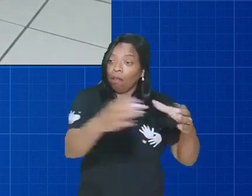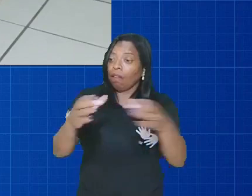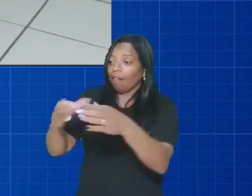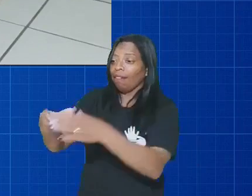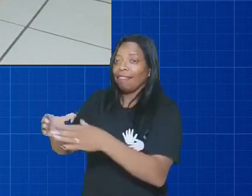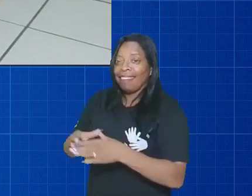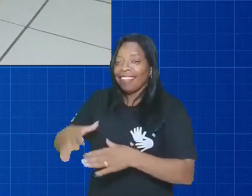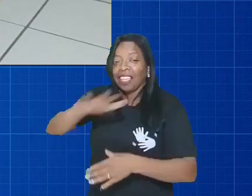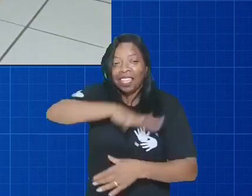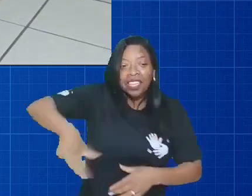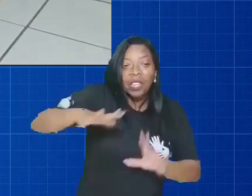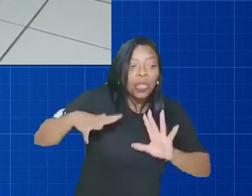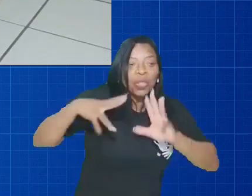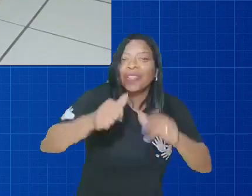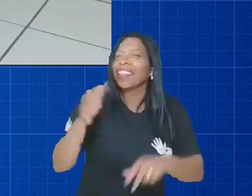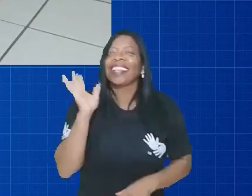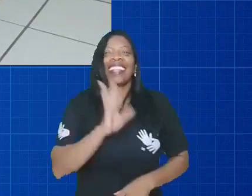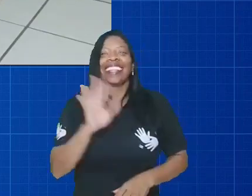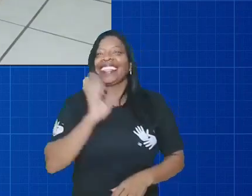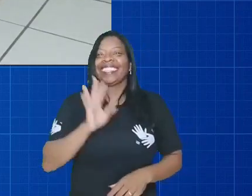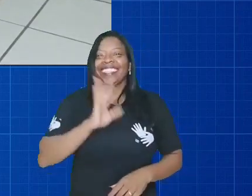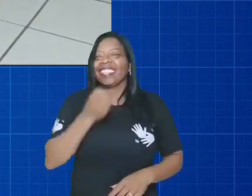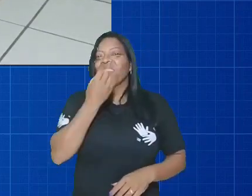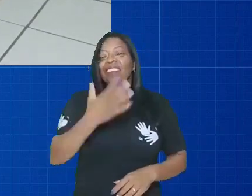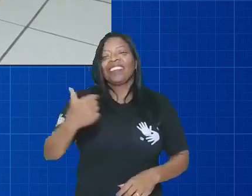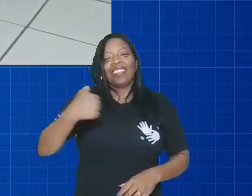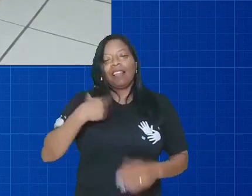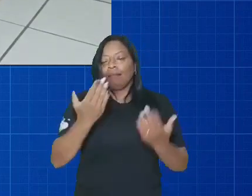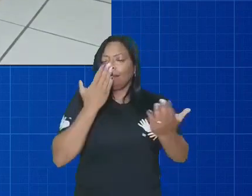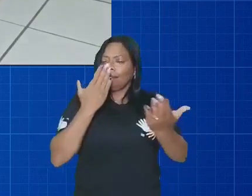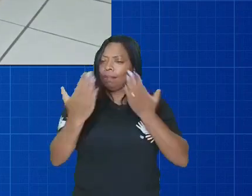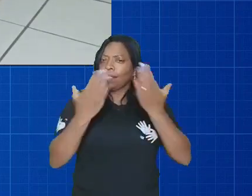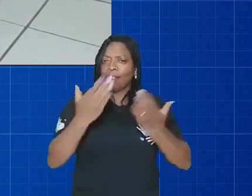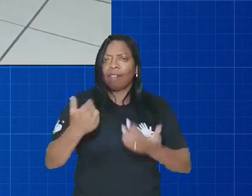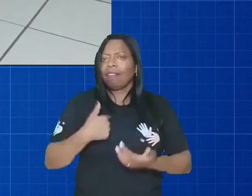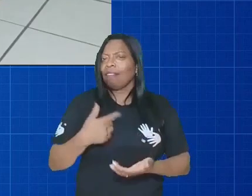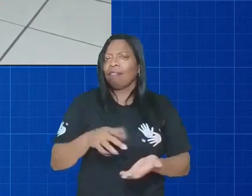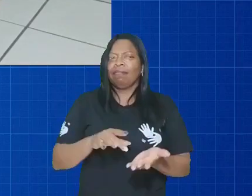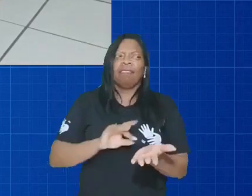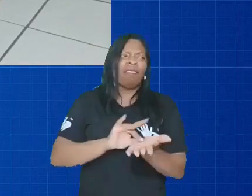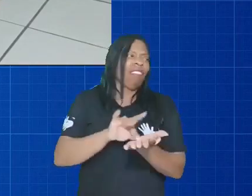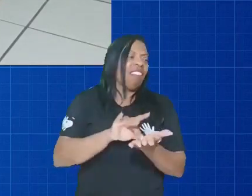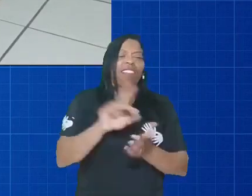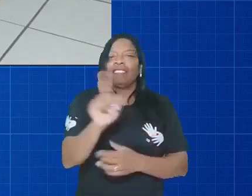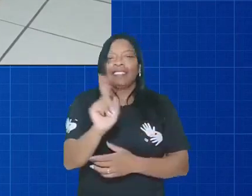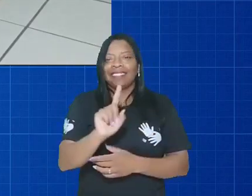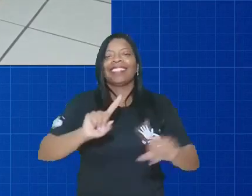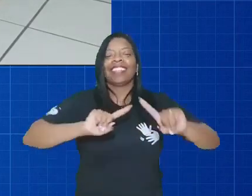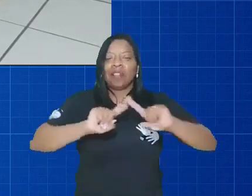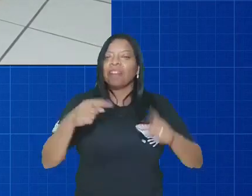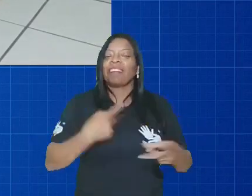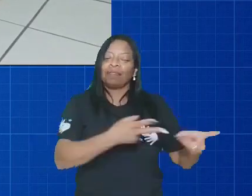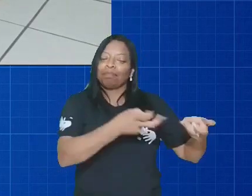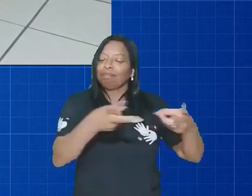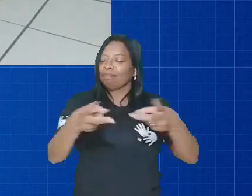confirmar isso, porque eu sou psicóloga de industrial, não estou aqui para enganar ninguém. Então, todo mundo que tem passado pelos meus atendimentos em grupo individual, né,